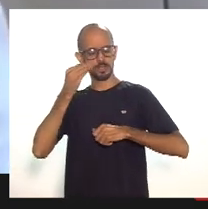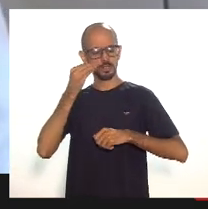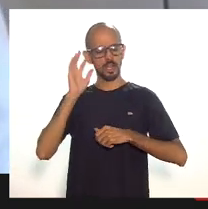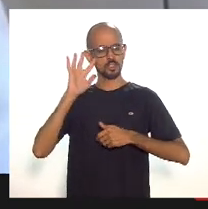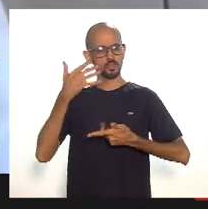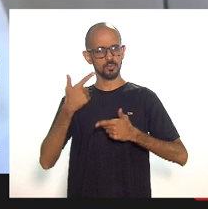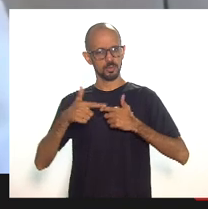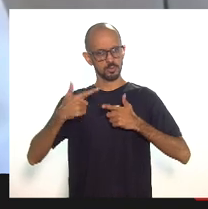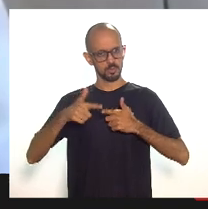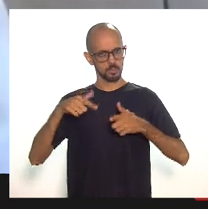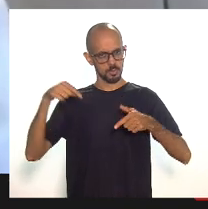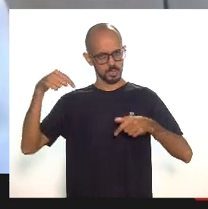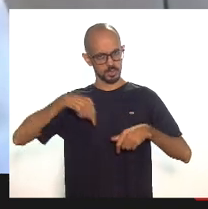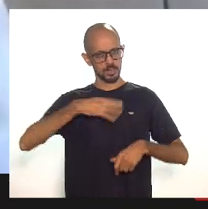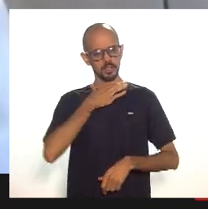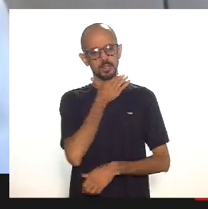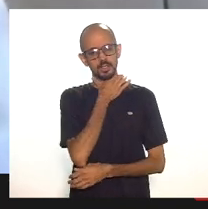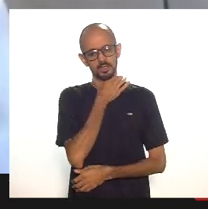crise.